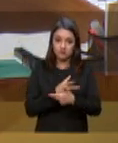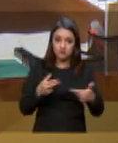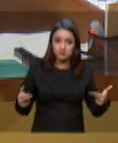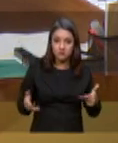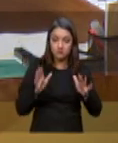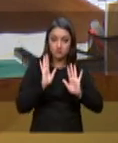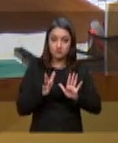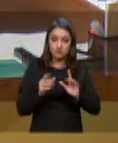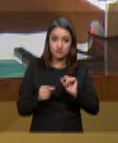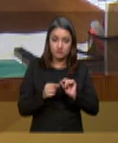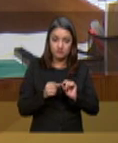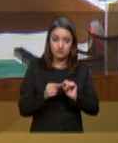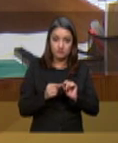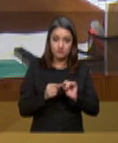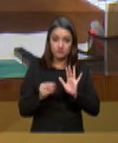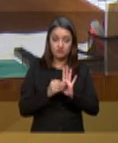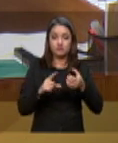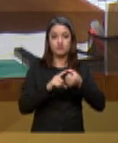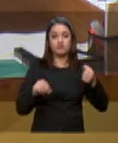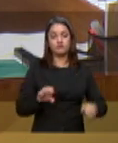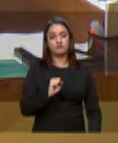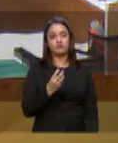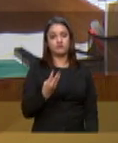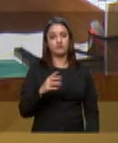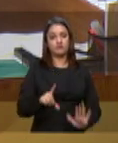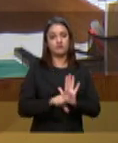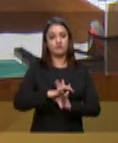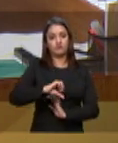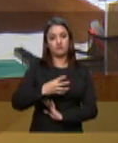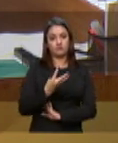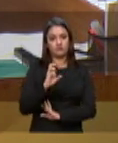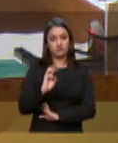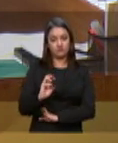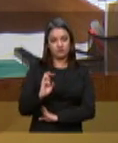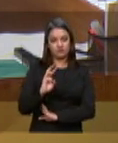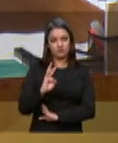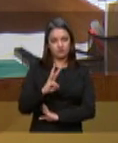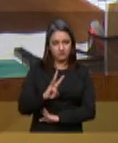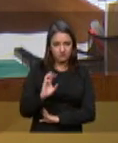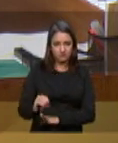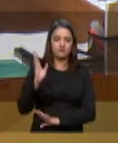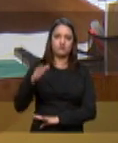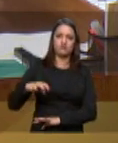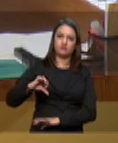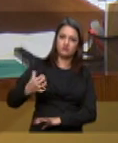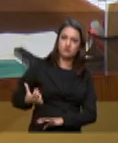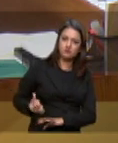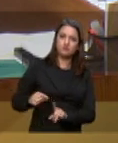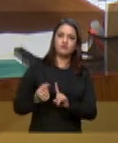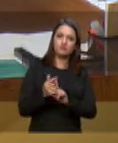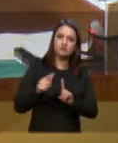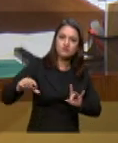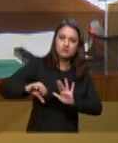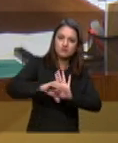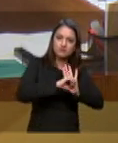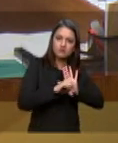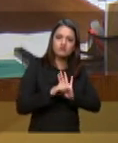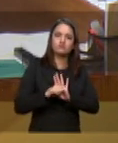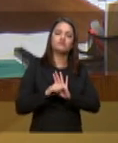tipificadas inseridas no rol do artigo 83 da Lei 9.430, de 96, com os demais delitos contra a ordem